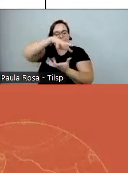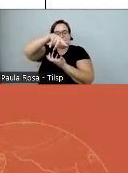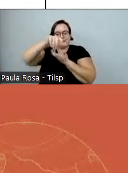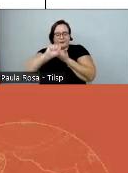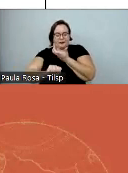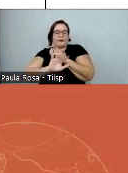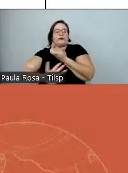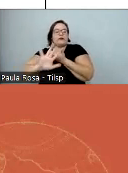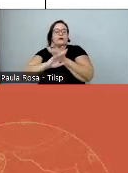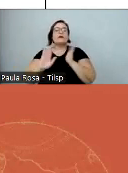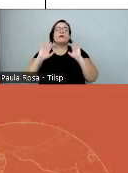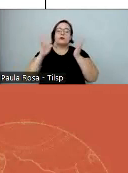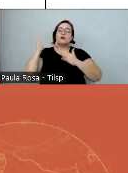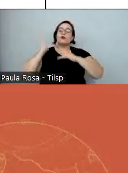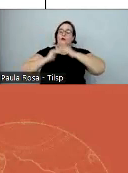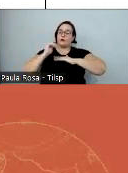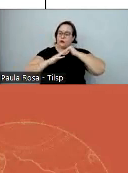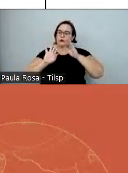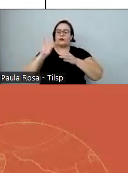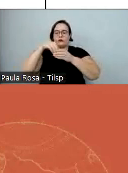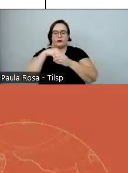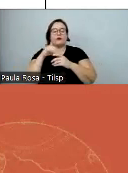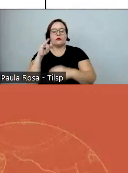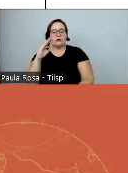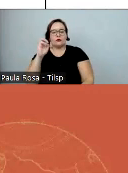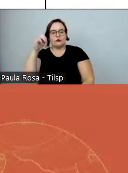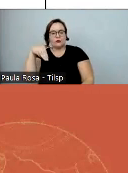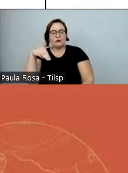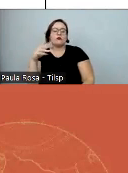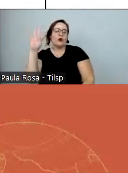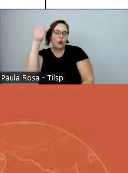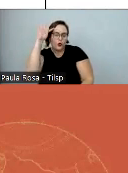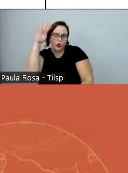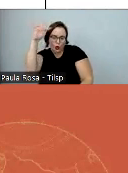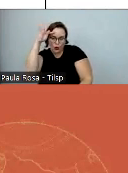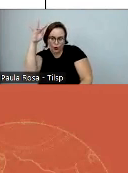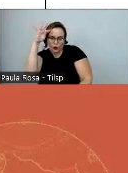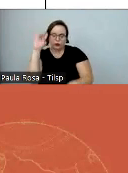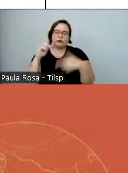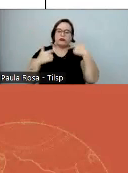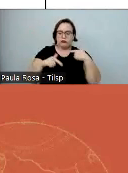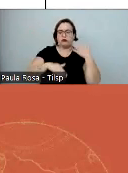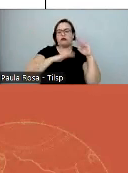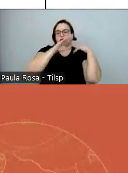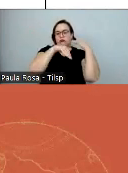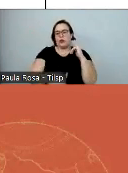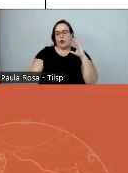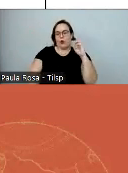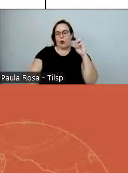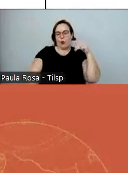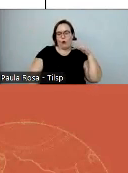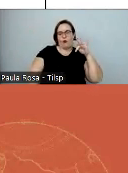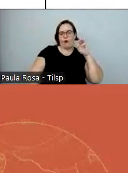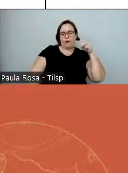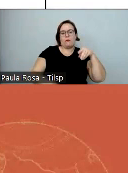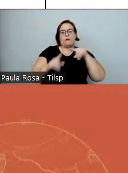colocada em prática dentro do livro um tanto do ponto de vista teórico com os trabalhos desenvolvidos pelo linfomas também do ponto de vista